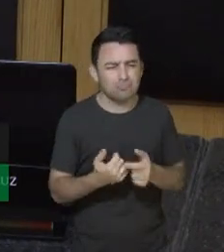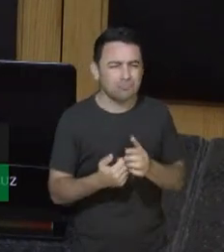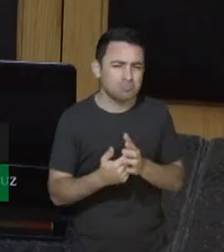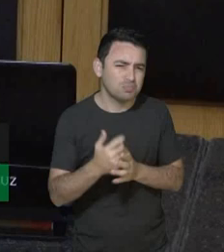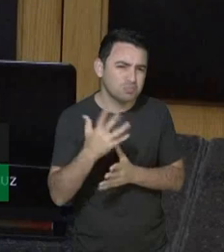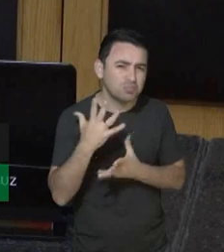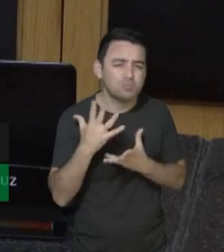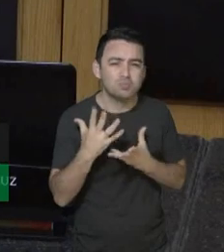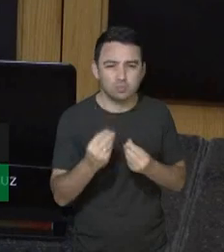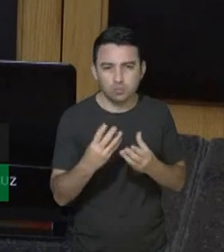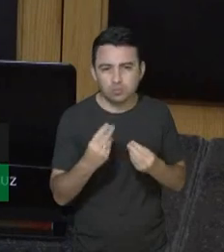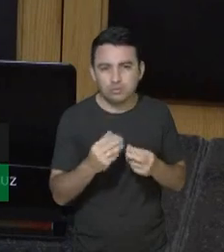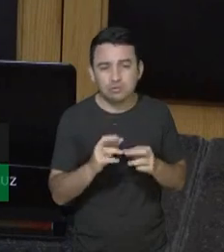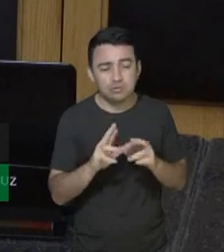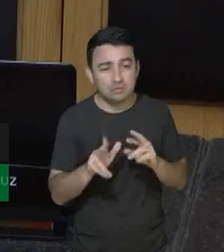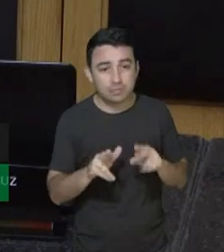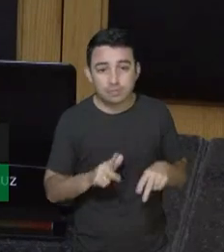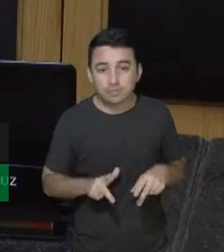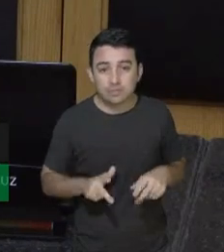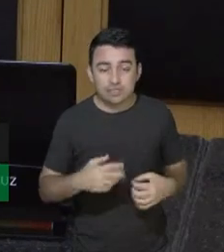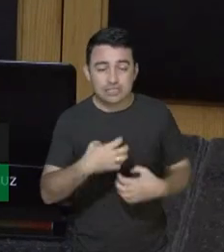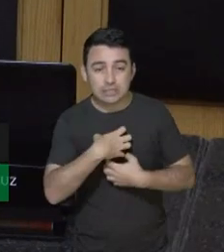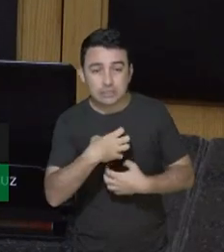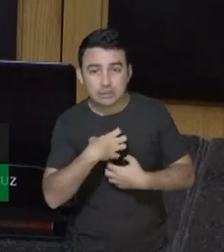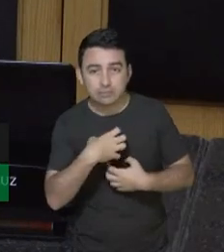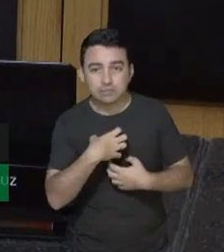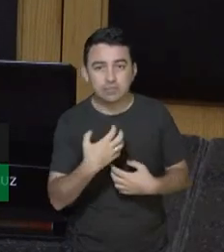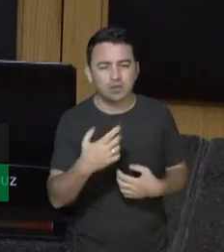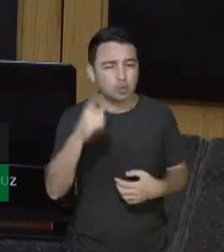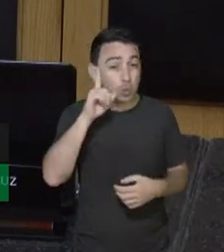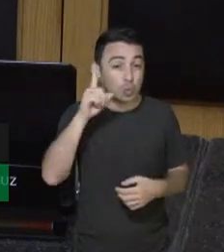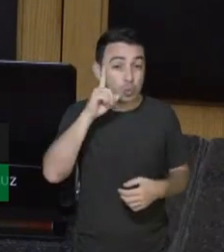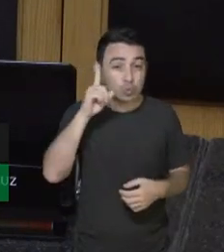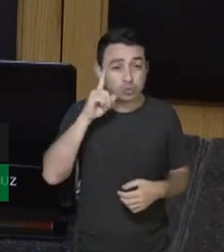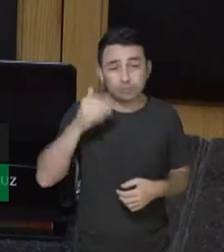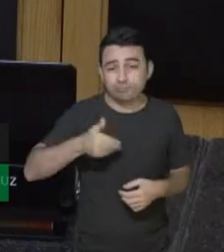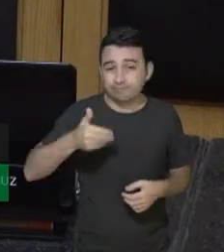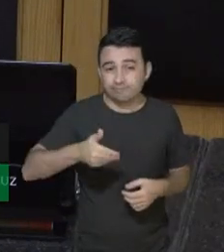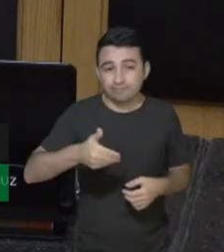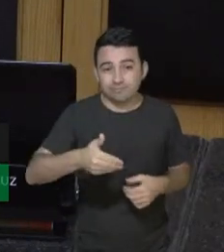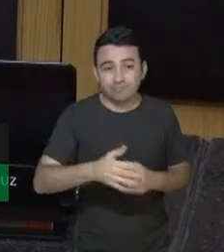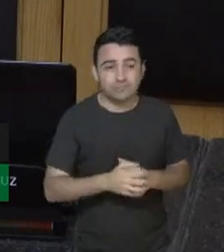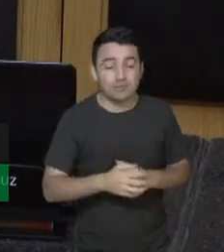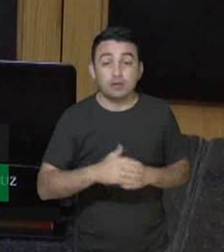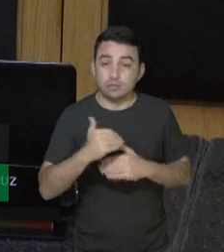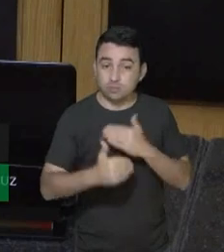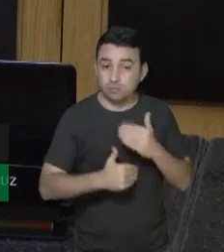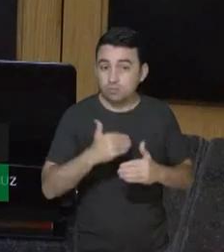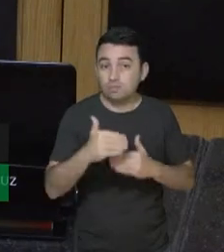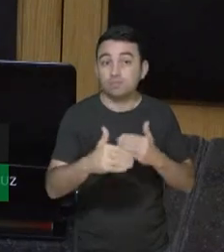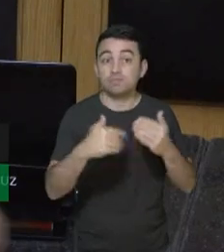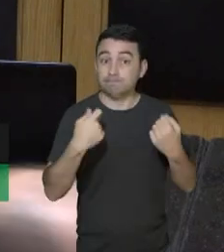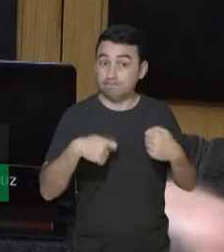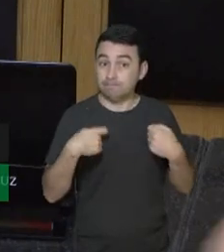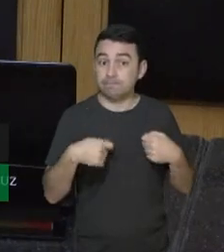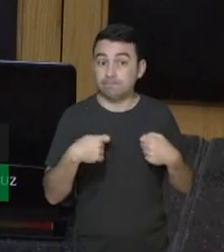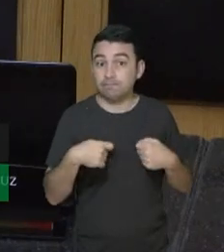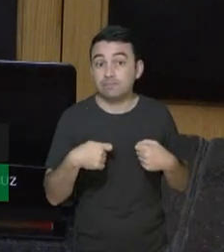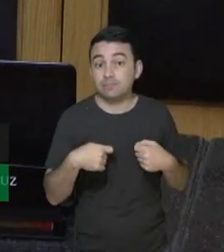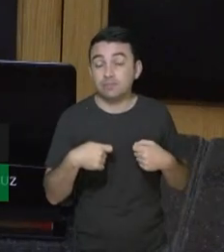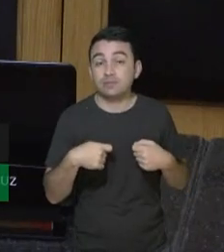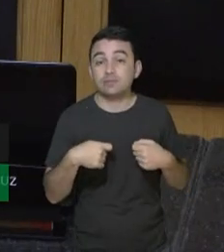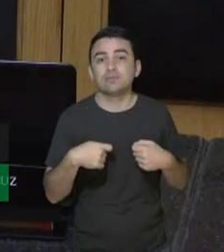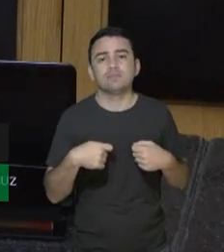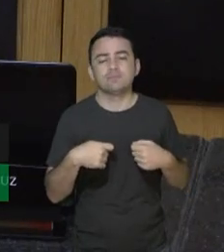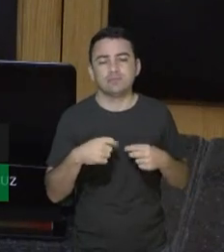elas são diferentes, onde o embate é o dia a dia, onde a construção tem que ser cada vez